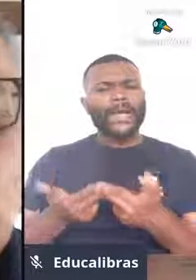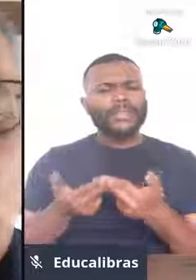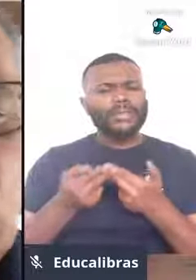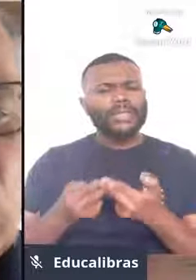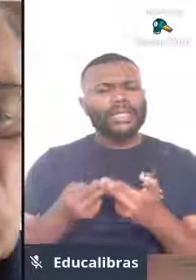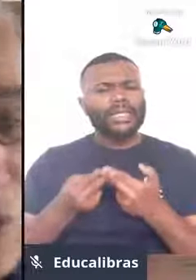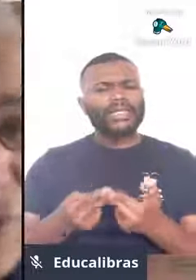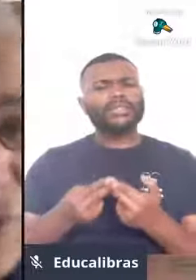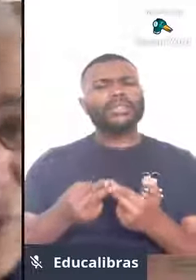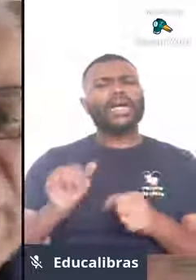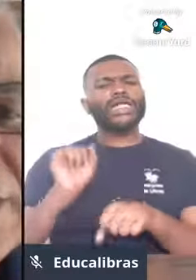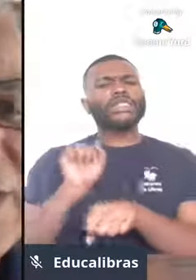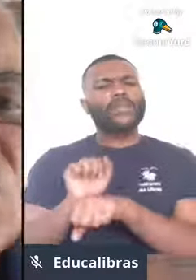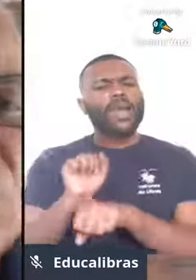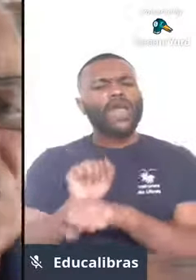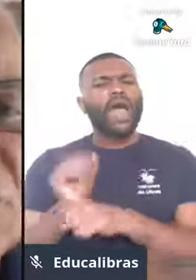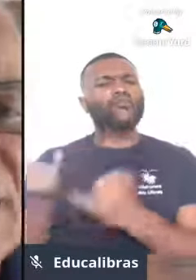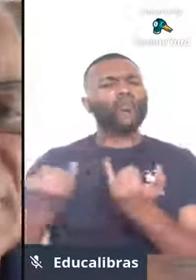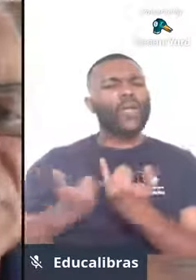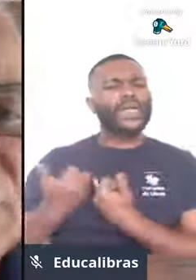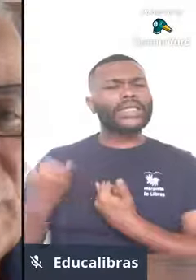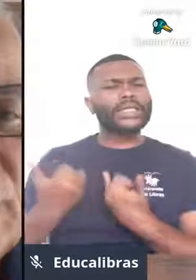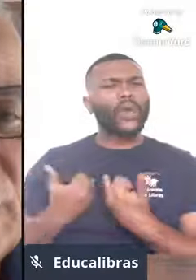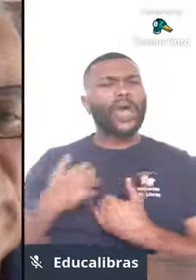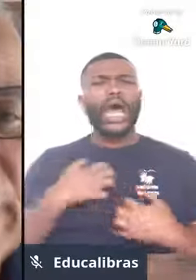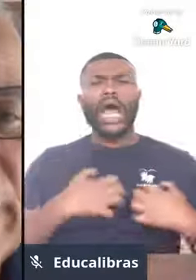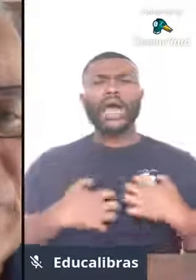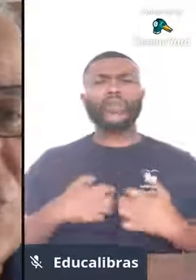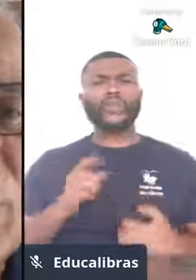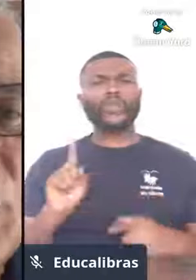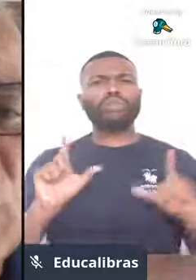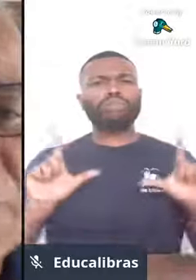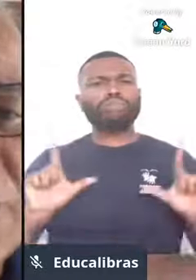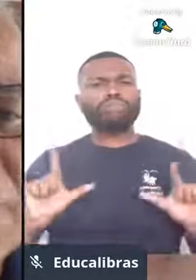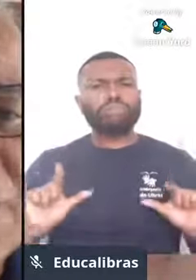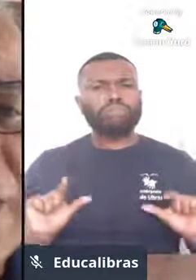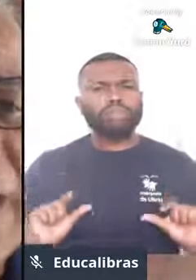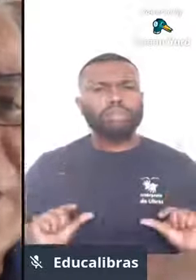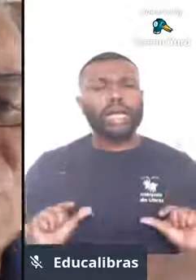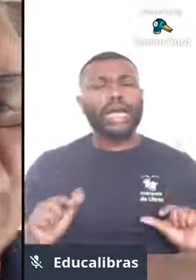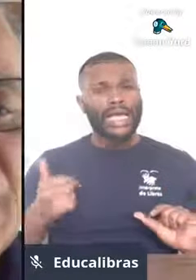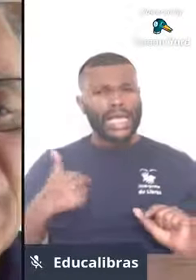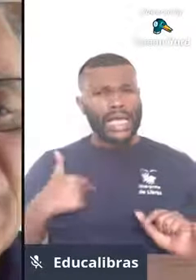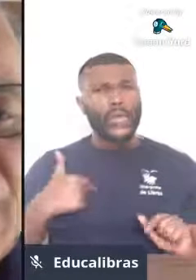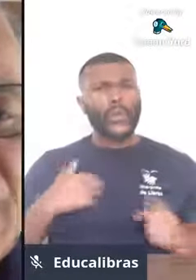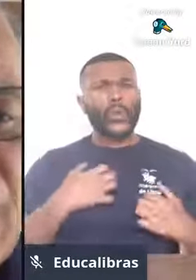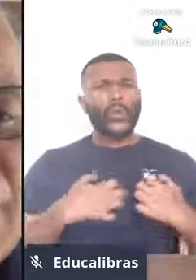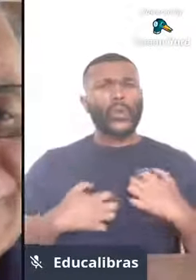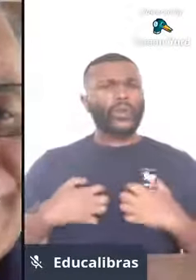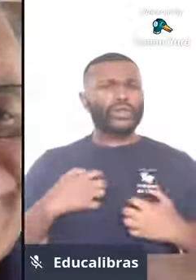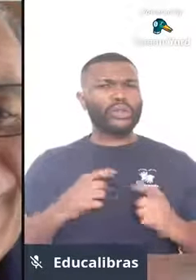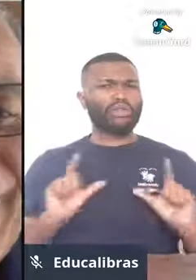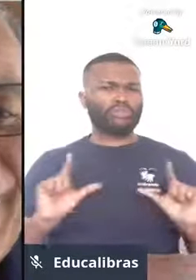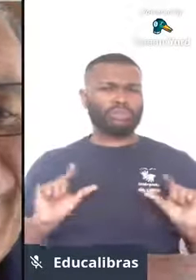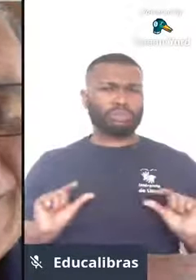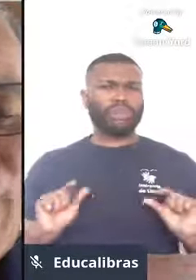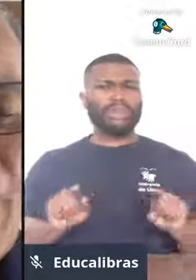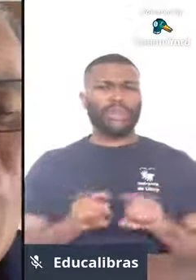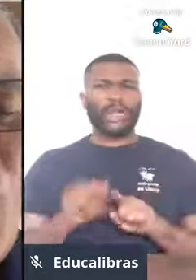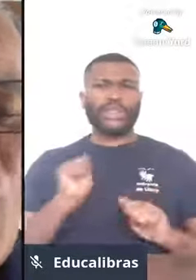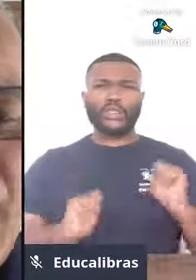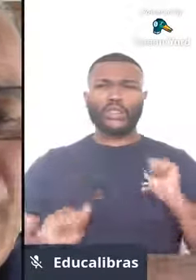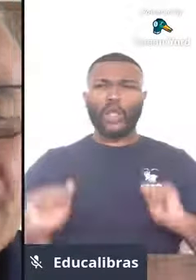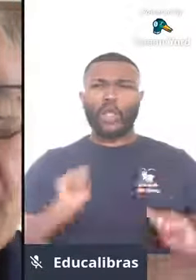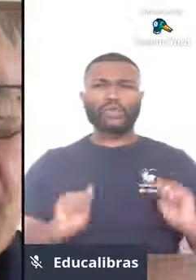tão ansioso. Hoje eu voltei a ser ansioso, tá? Eu perdi um pouco esse crédito aí, mas